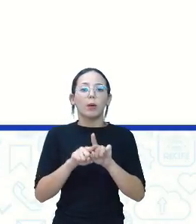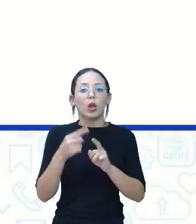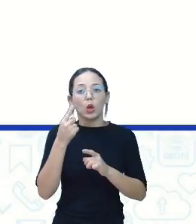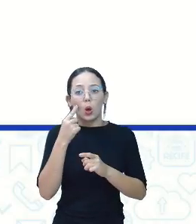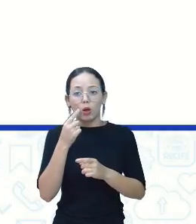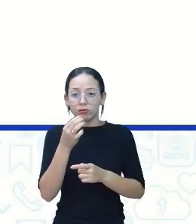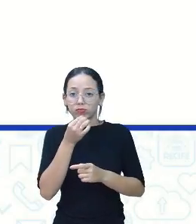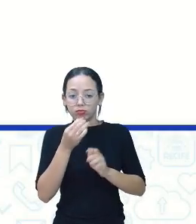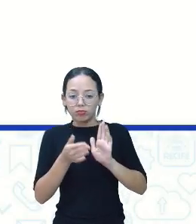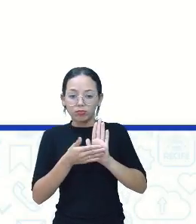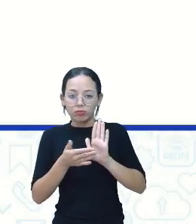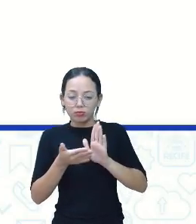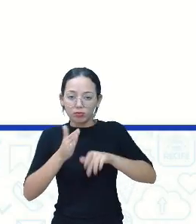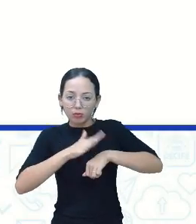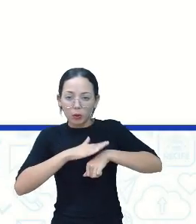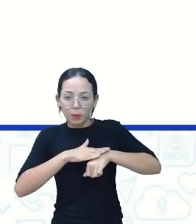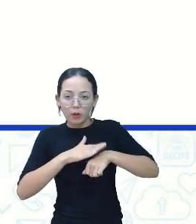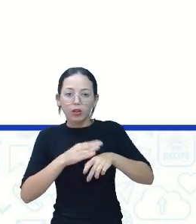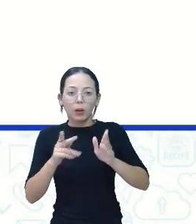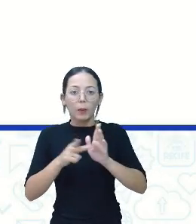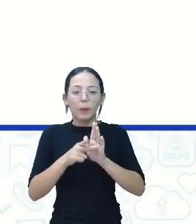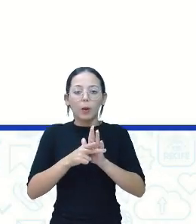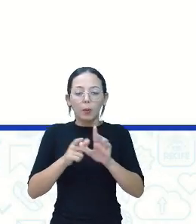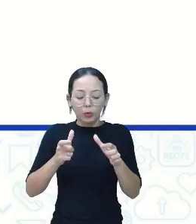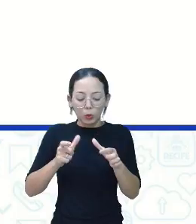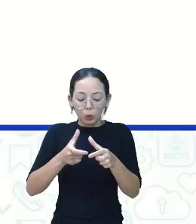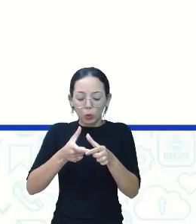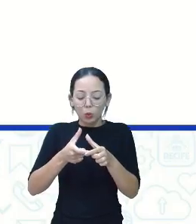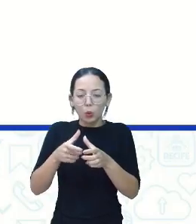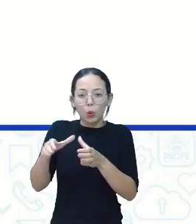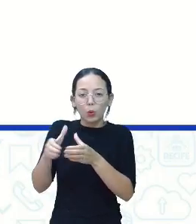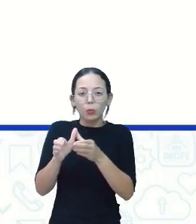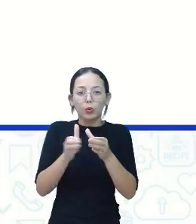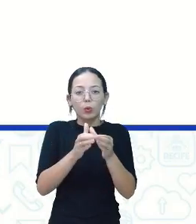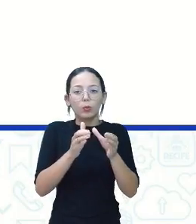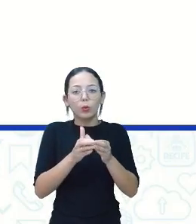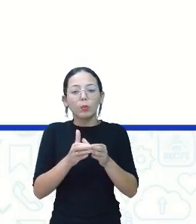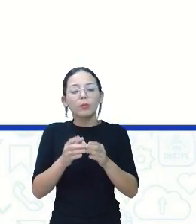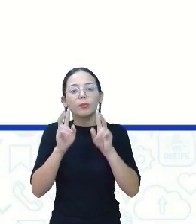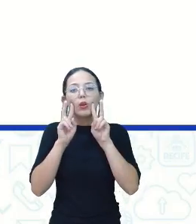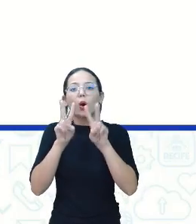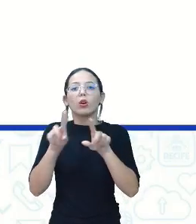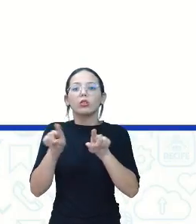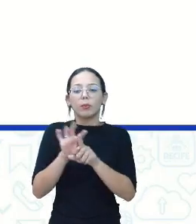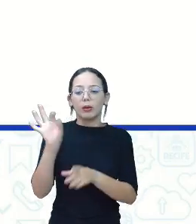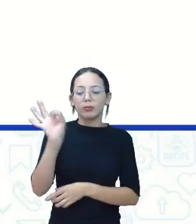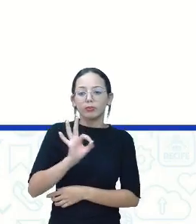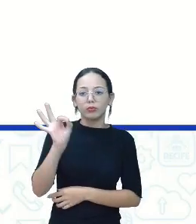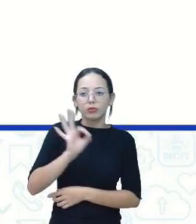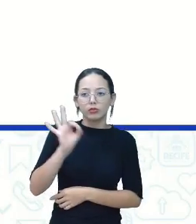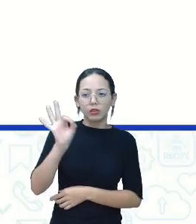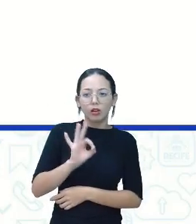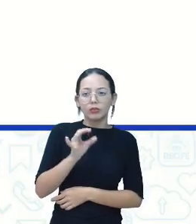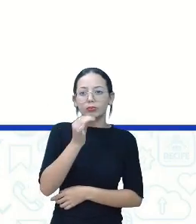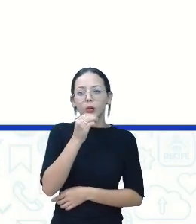situação fictícia em um gráfico de setores e observa que eu coloquei as porcentagens ali, né? Ou